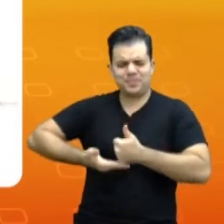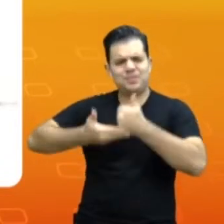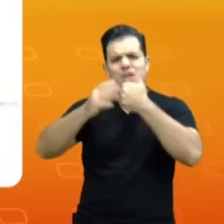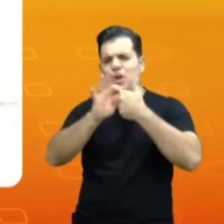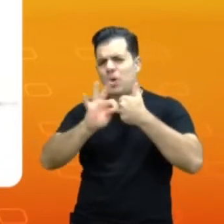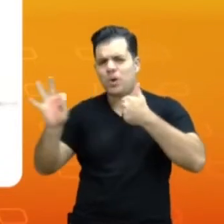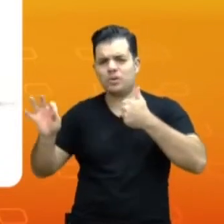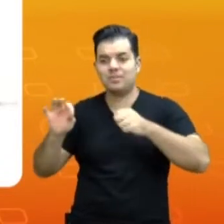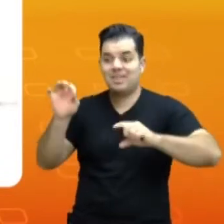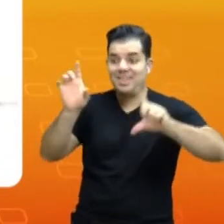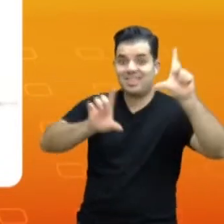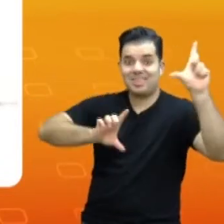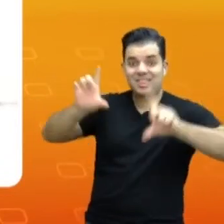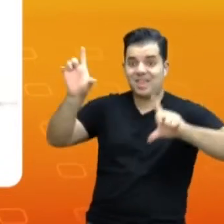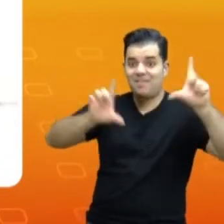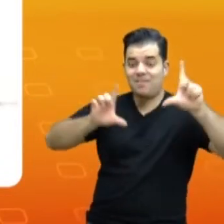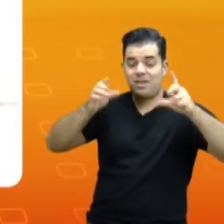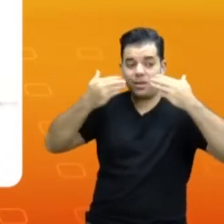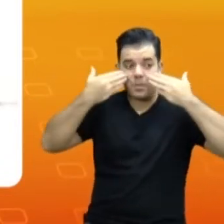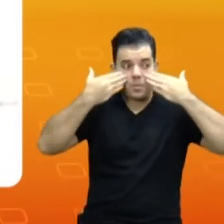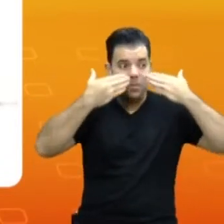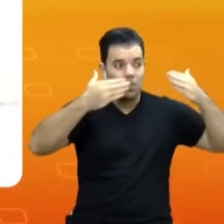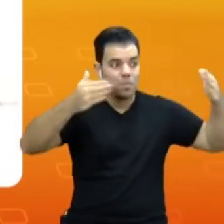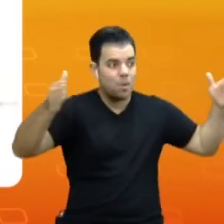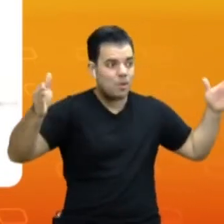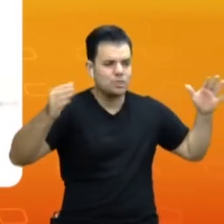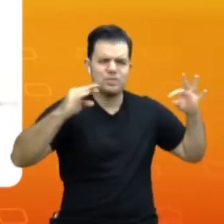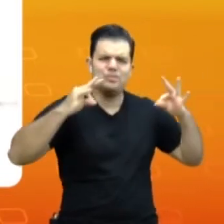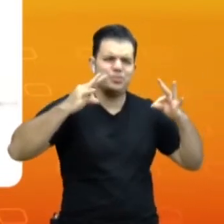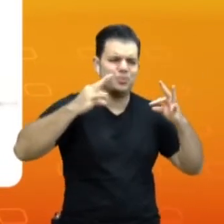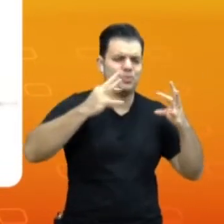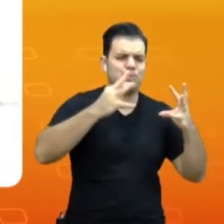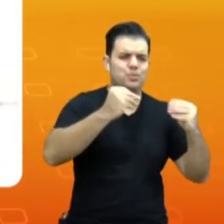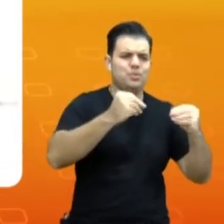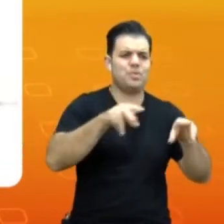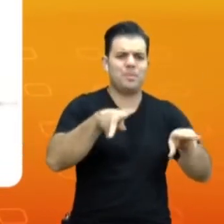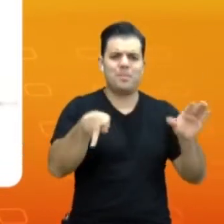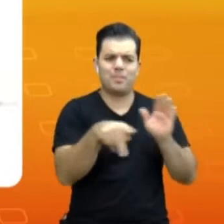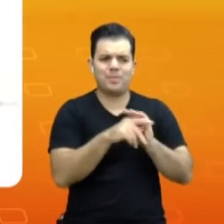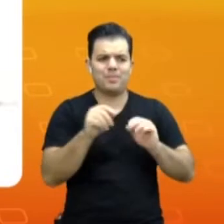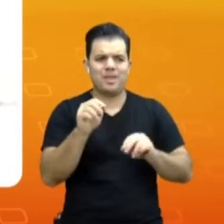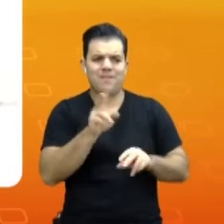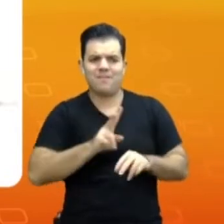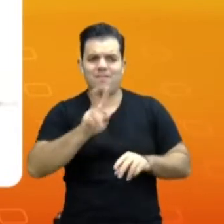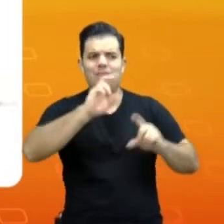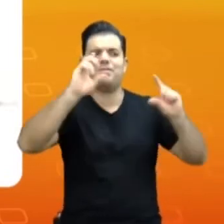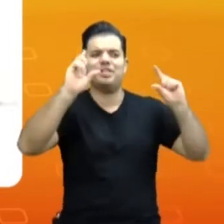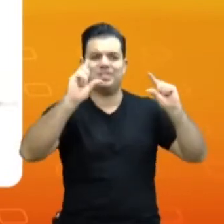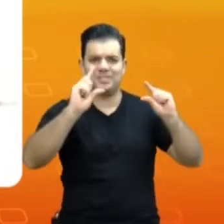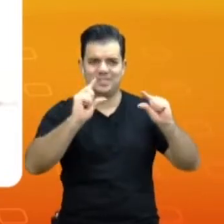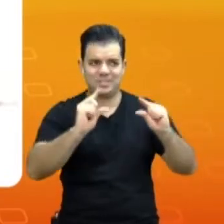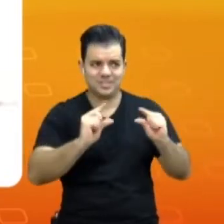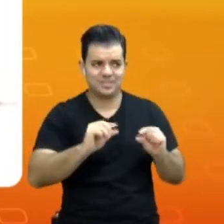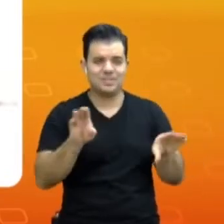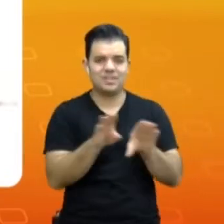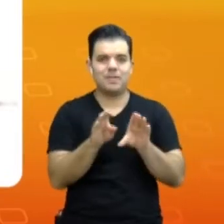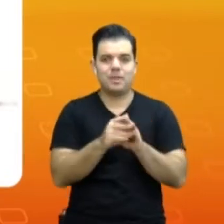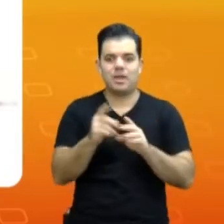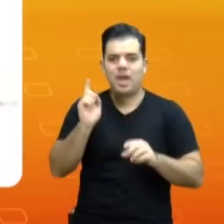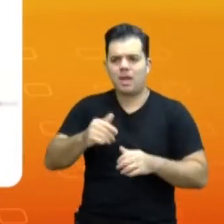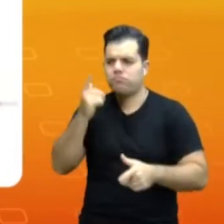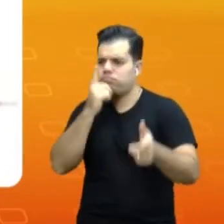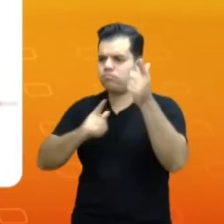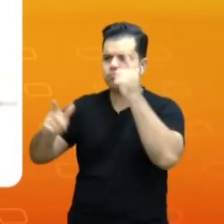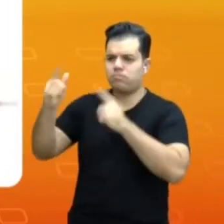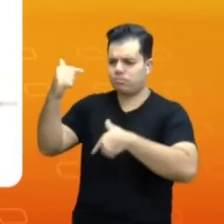Então a televisão por si ela já passa uma transição muito grande mediante aos custeios e o que a gente fez foi executar isso